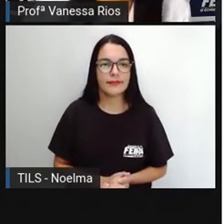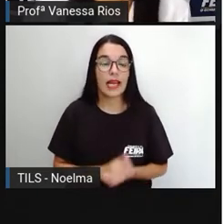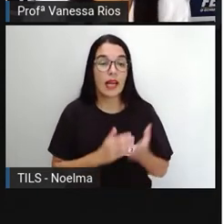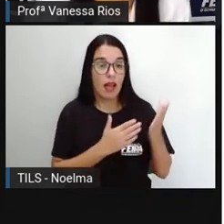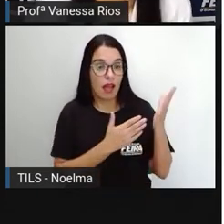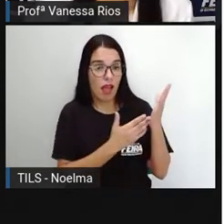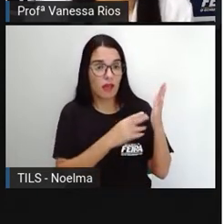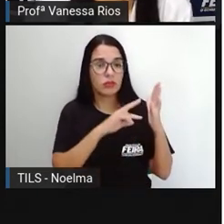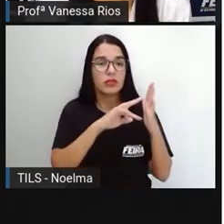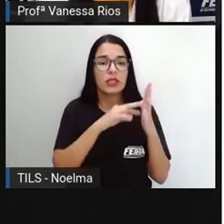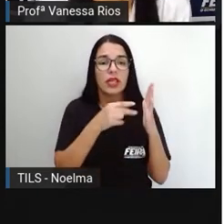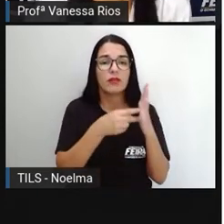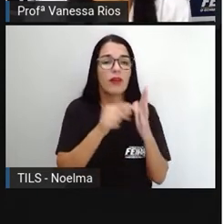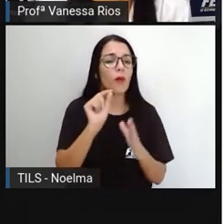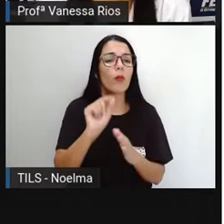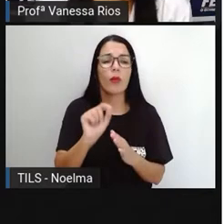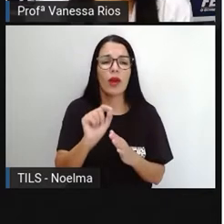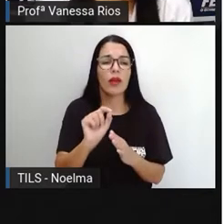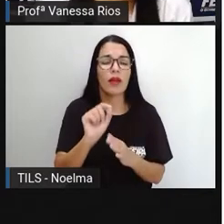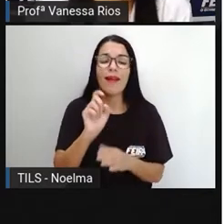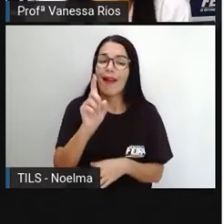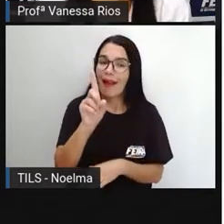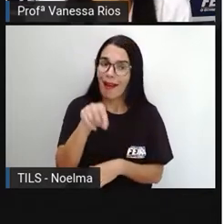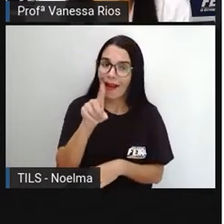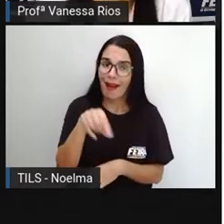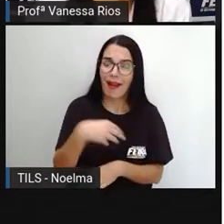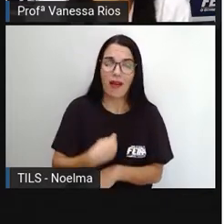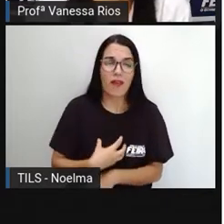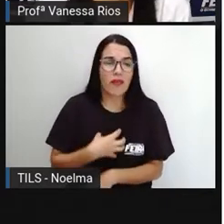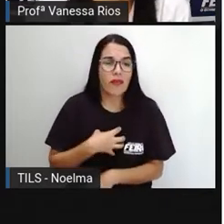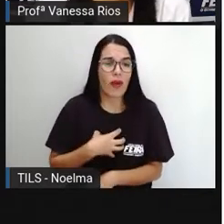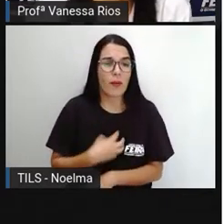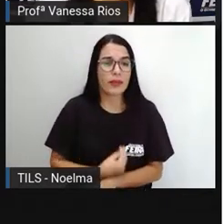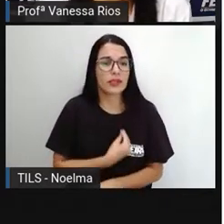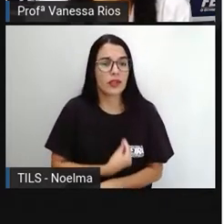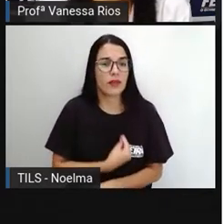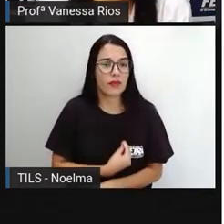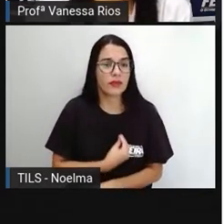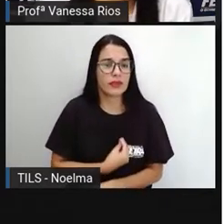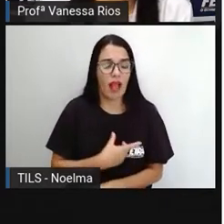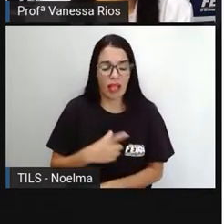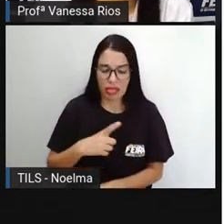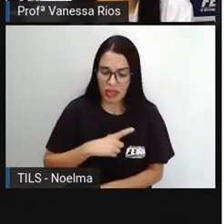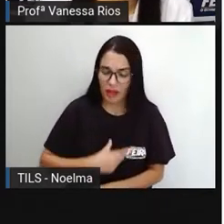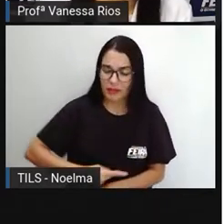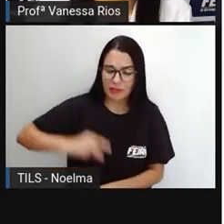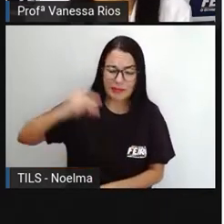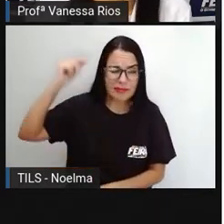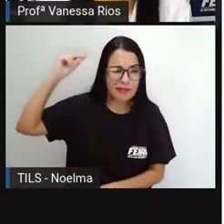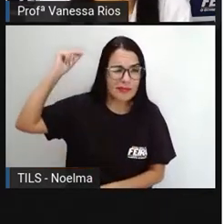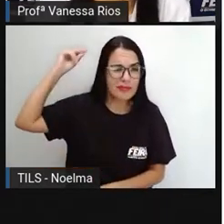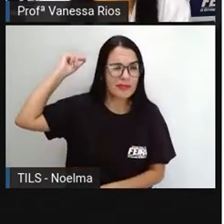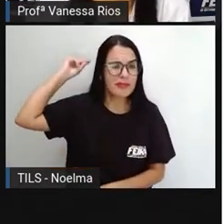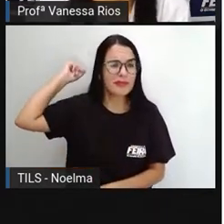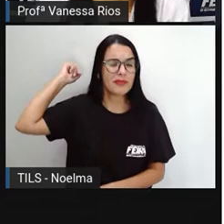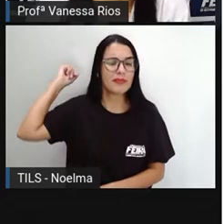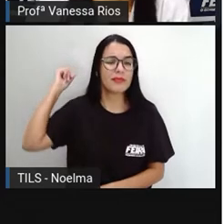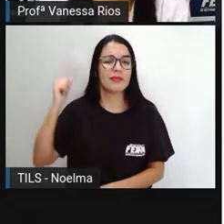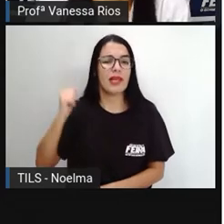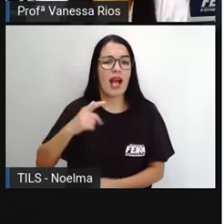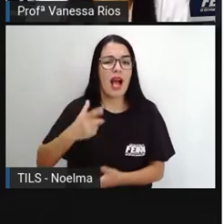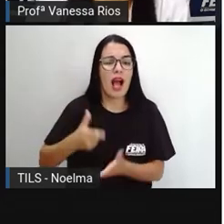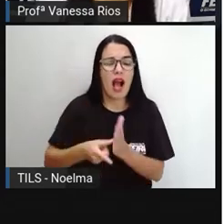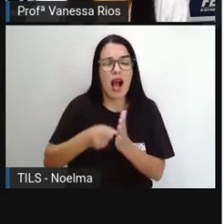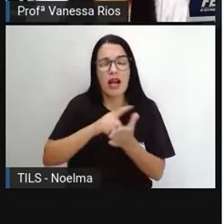O nomadismo é uma forma de vida que esteve presente nos grupos humanos, especialmente antes da